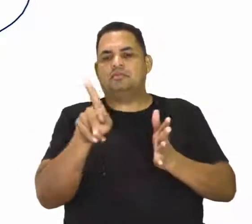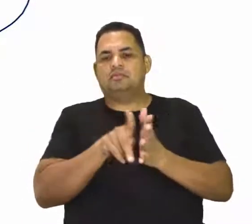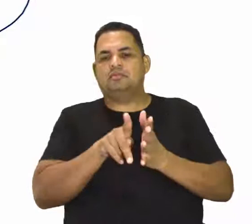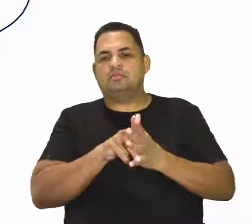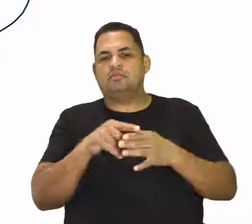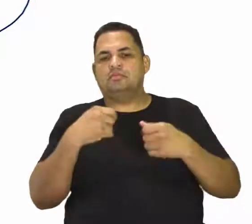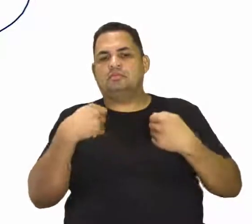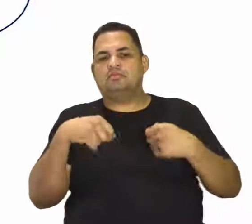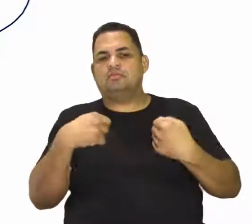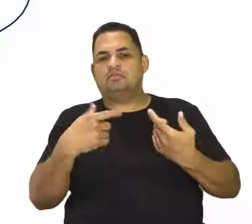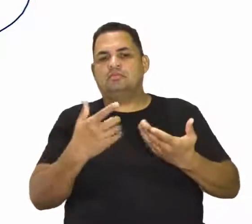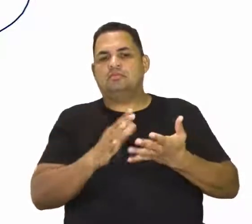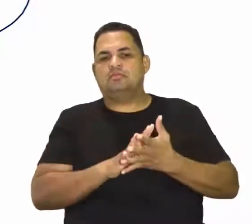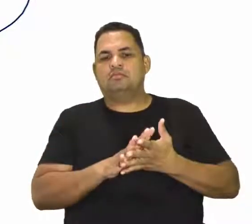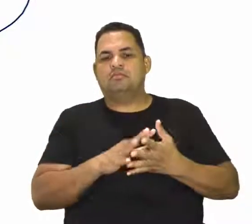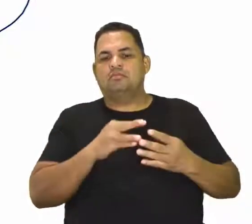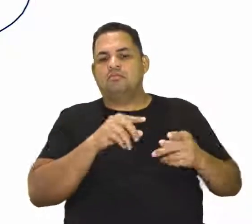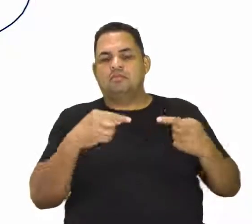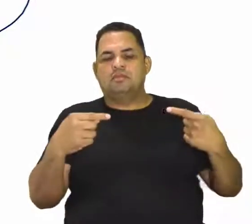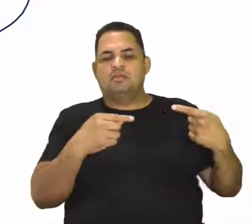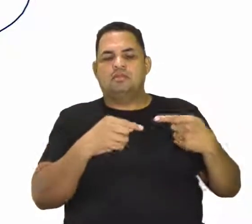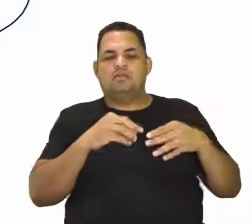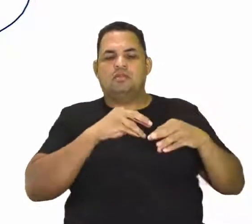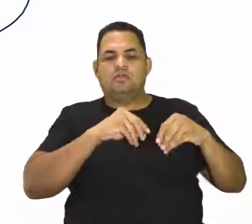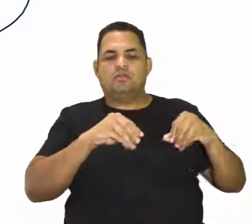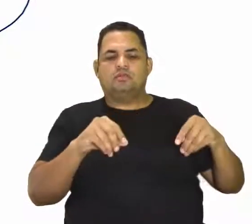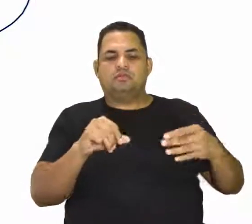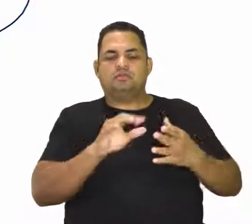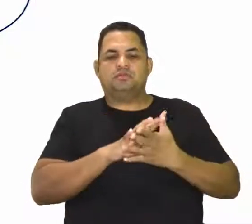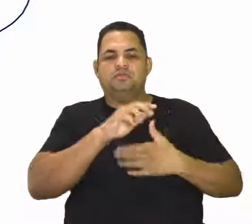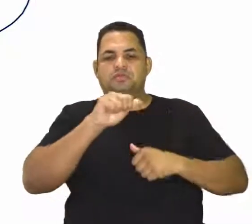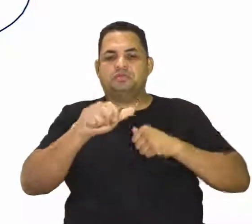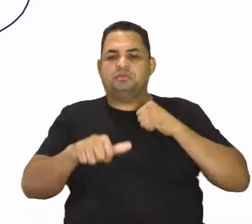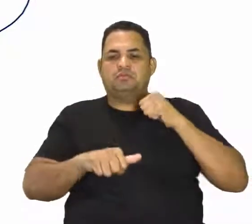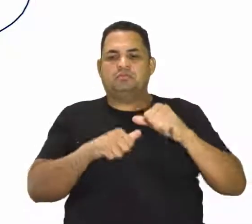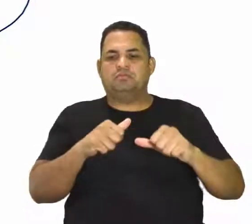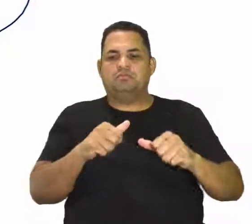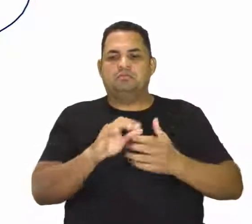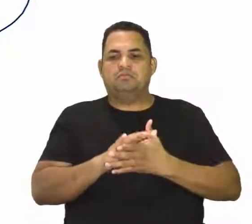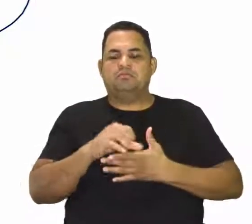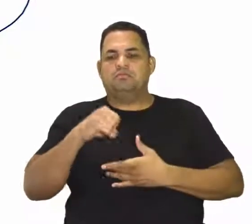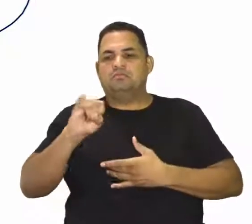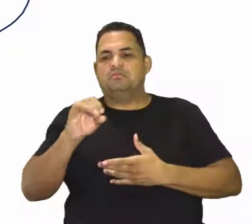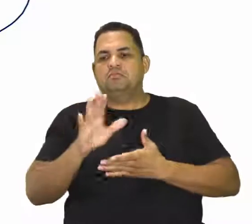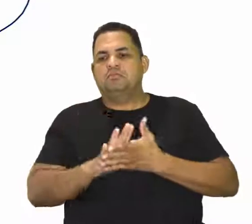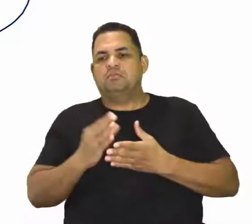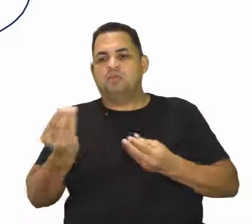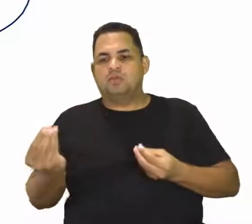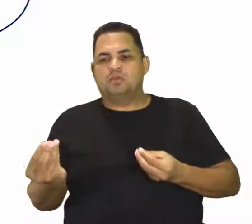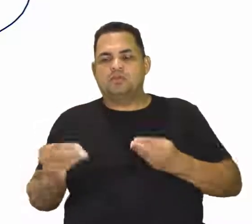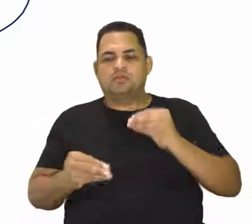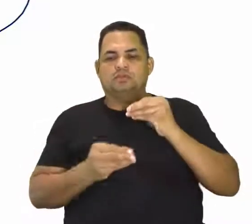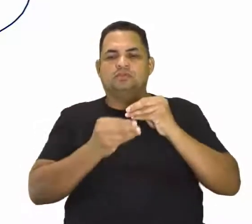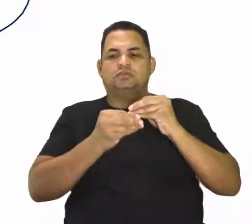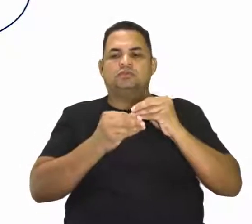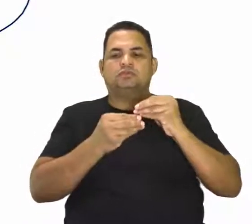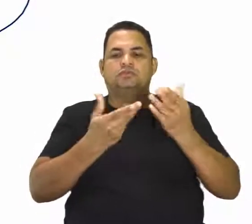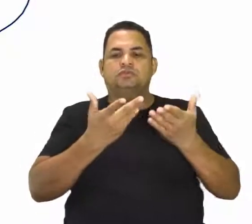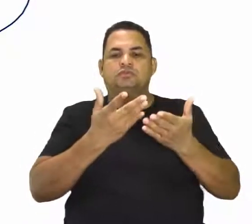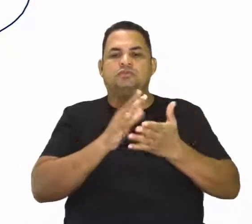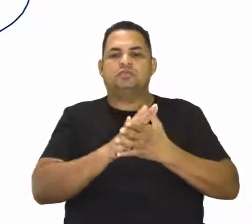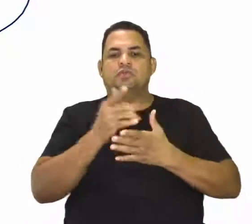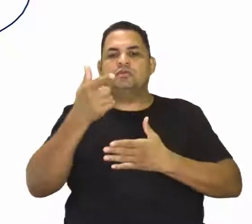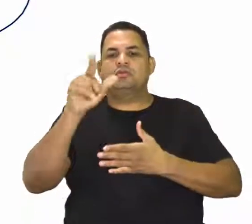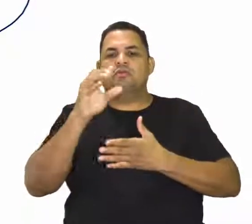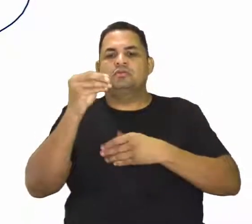suas necessidades em relação a esse solo, se não vai ser alterado. Se eu inserir uma determinada cultivar como milho, não